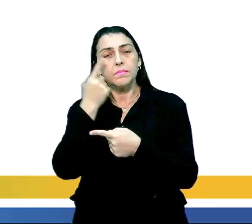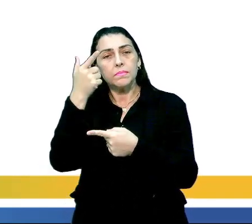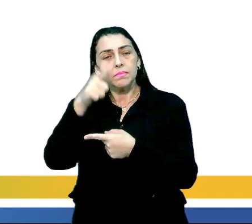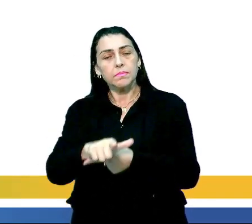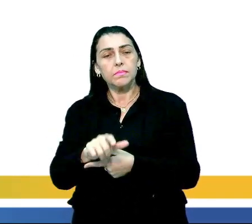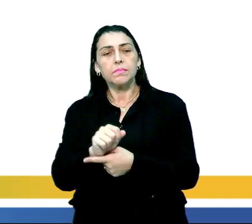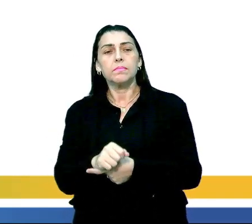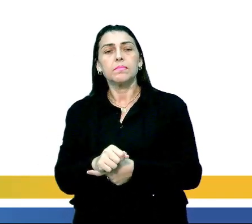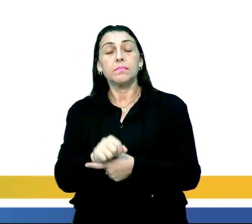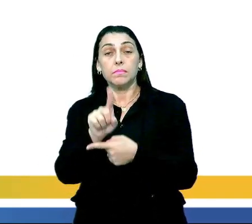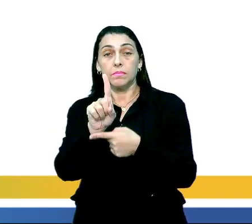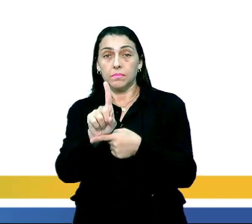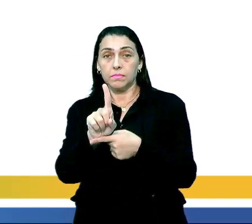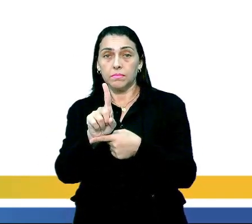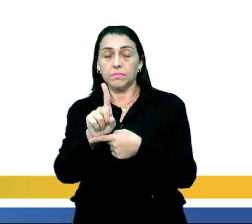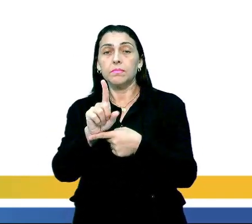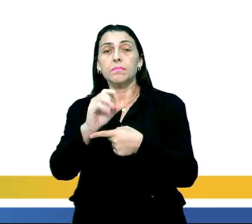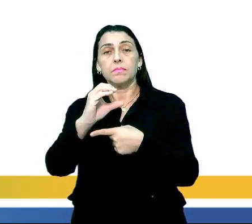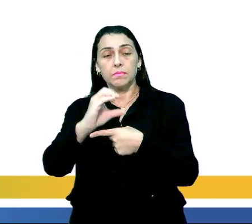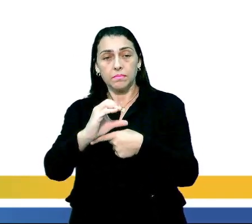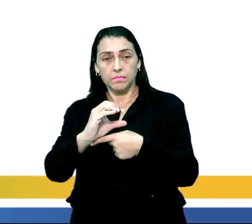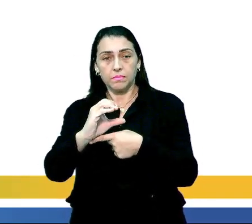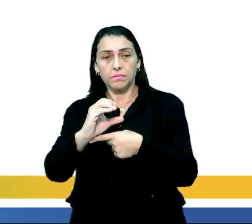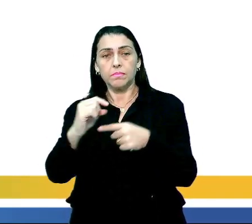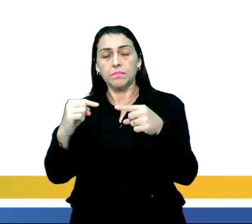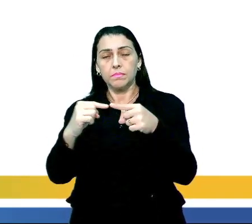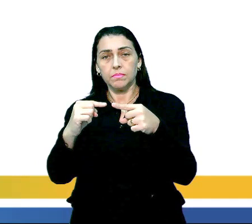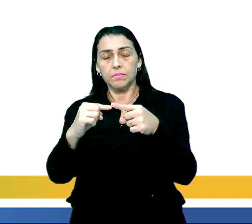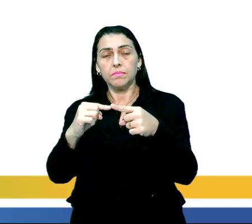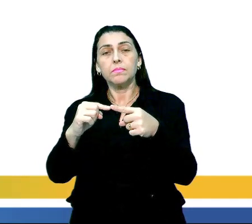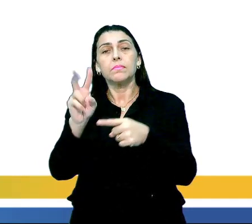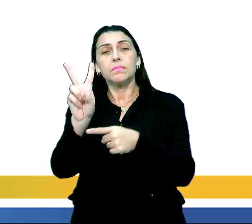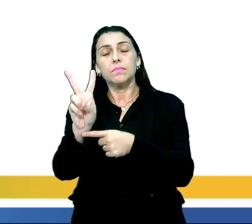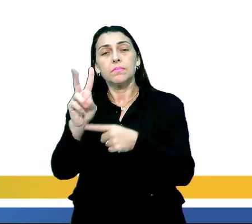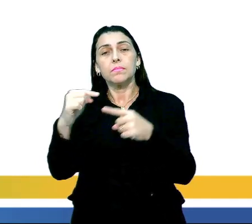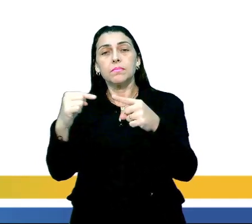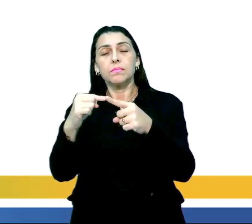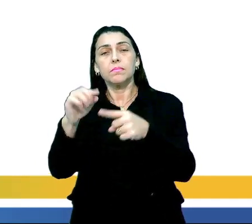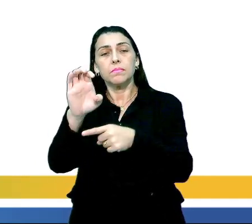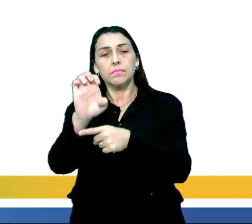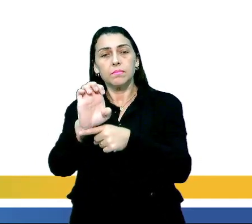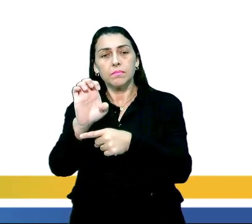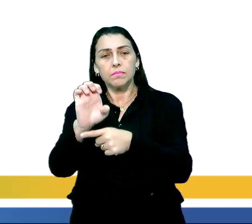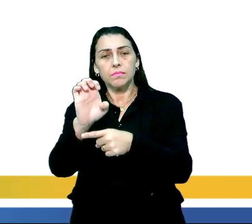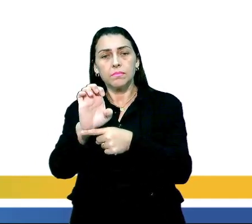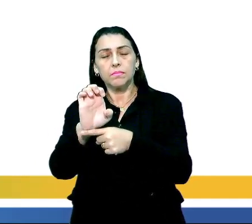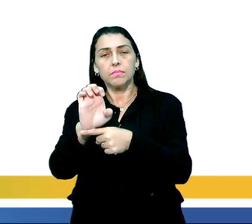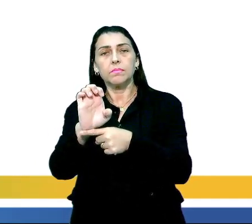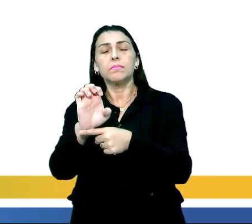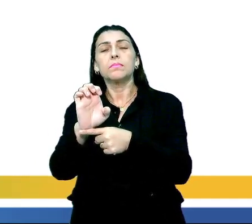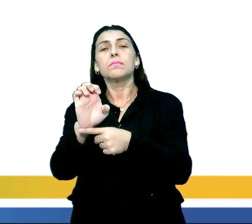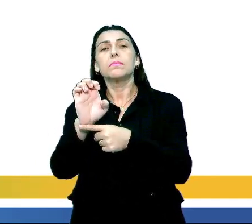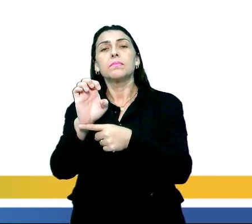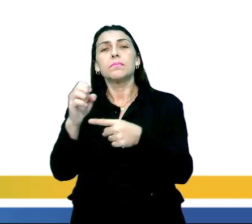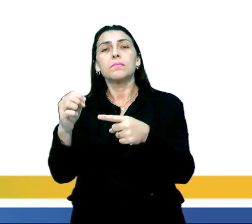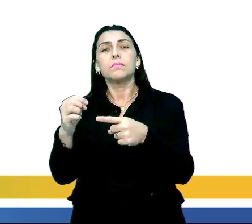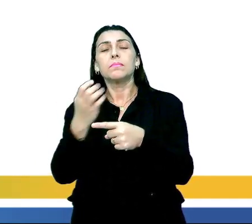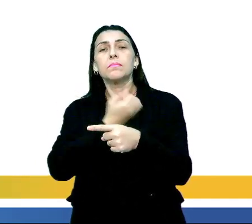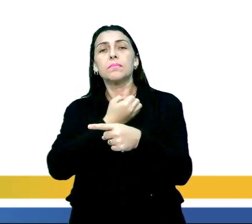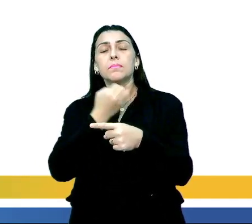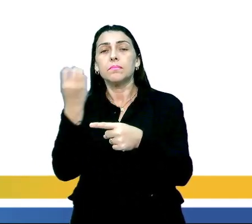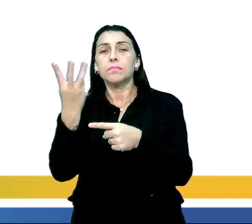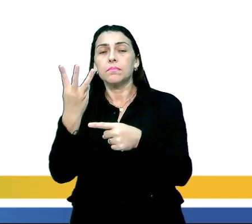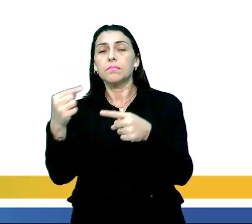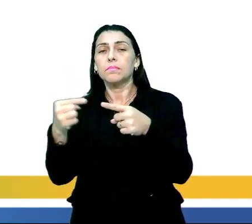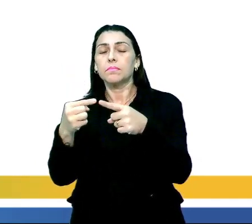repetir comigo. Número 1 vai ser a letra C. Número 2, a resposta é a letra E. Número